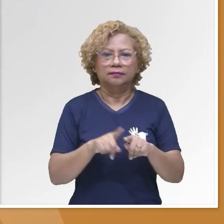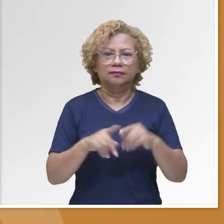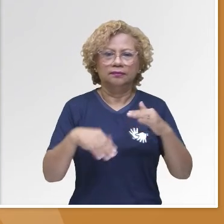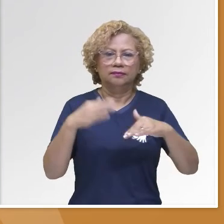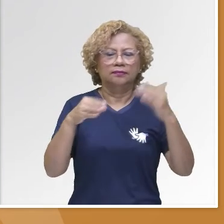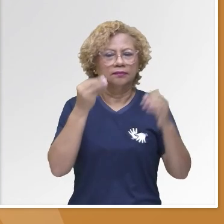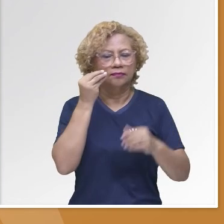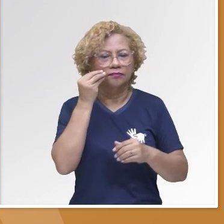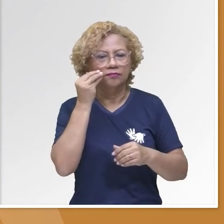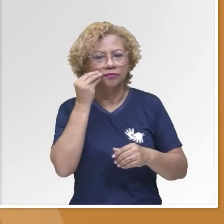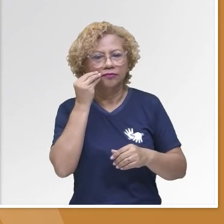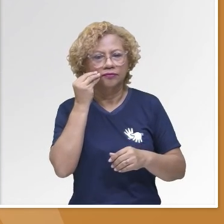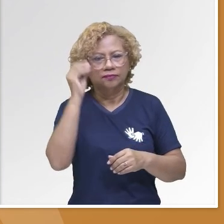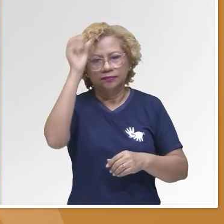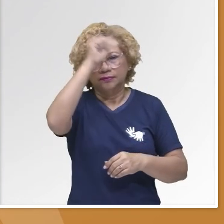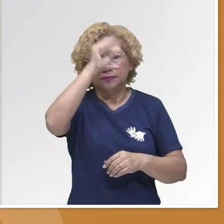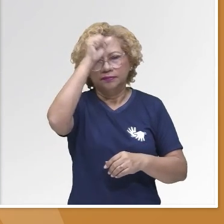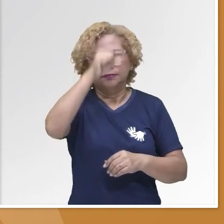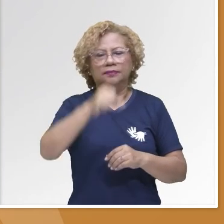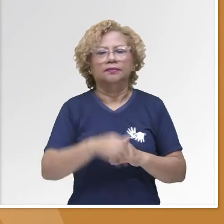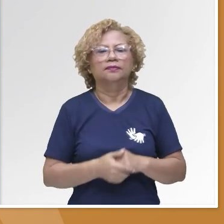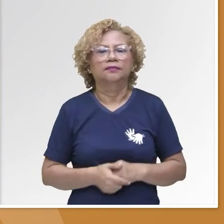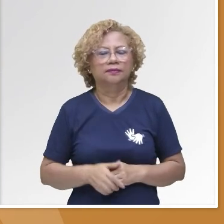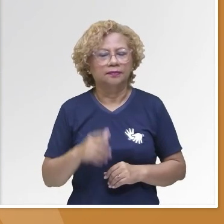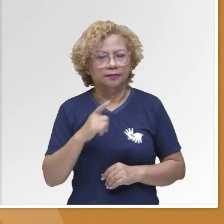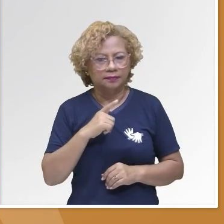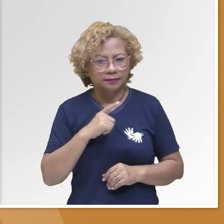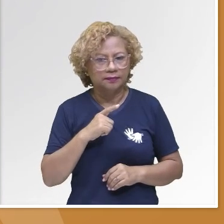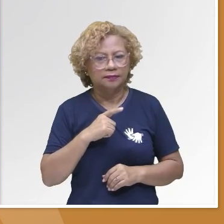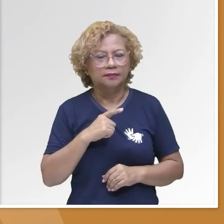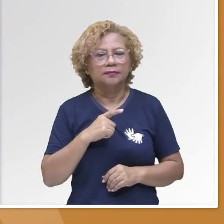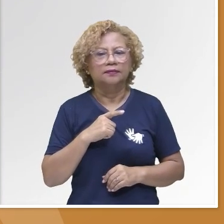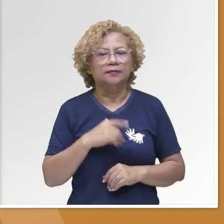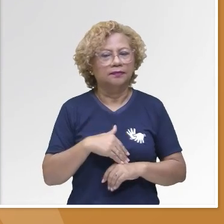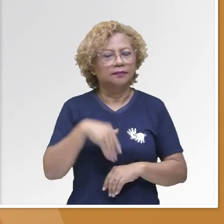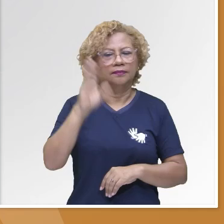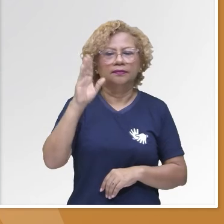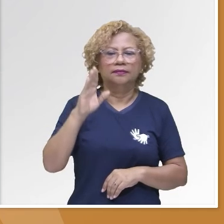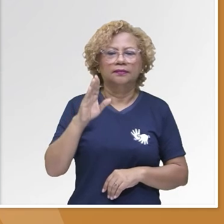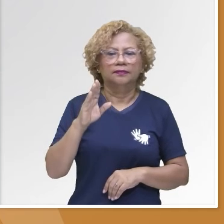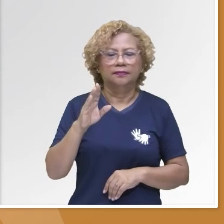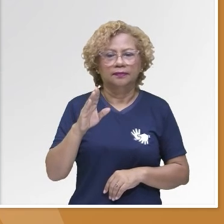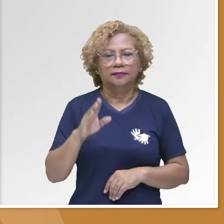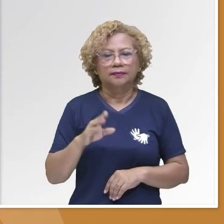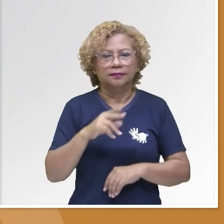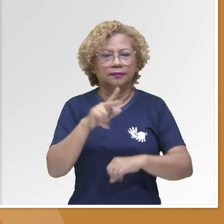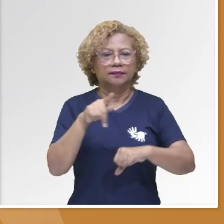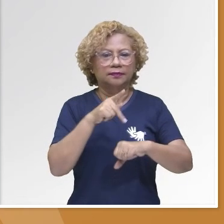iremos observar aí, né, que mais países, né, eles foram se inserindo,